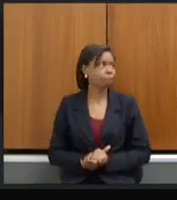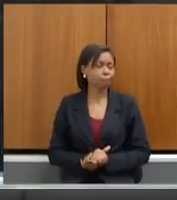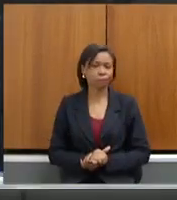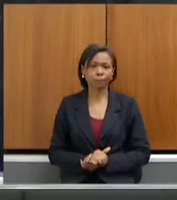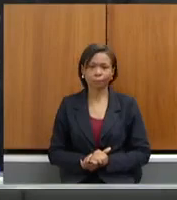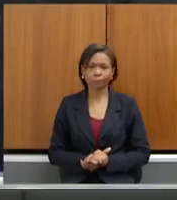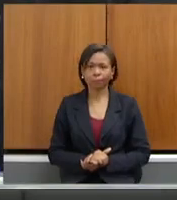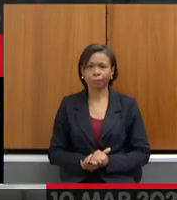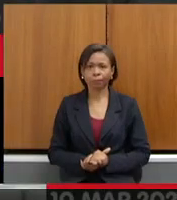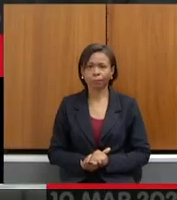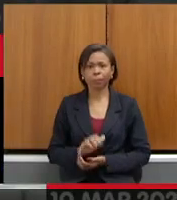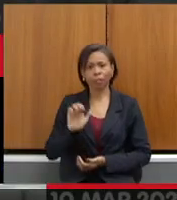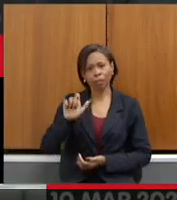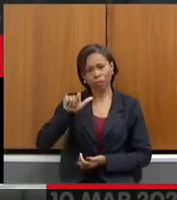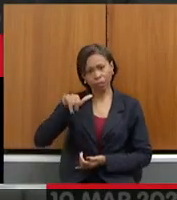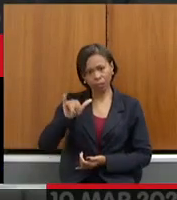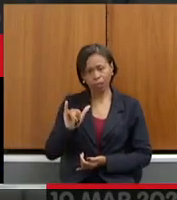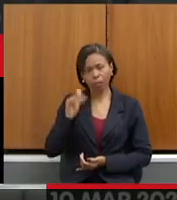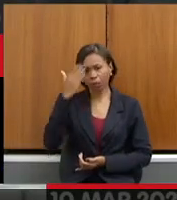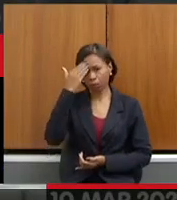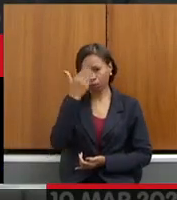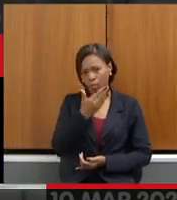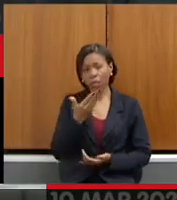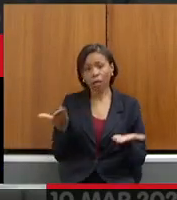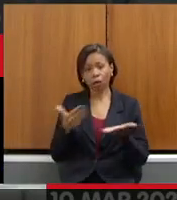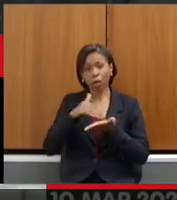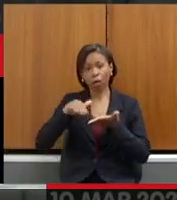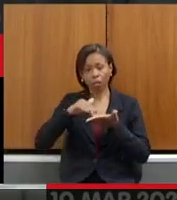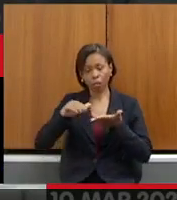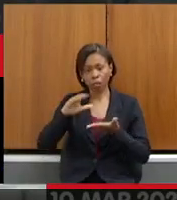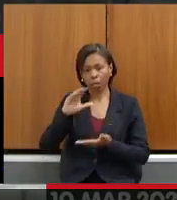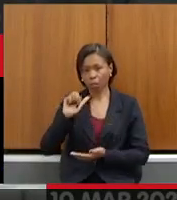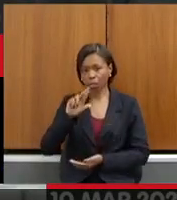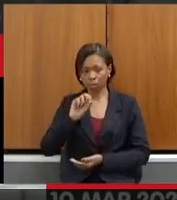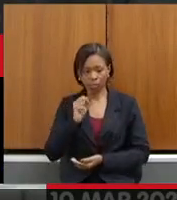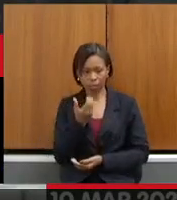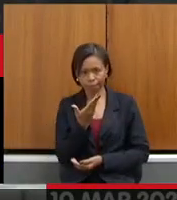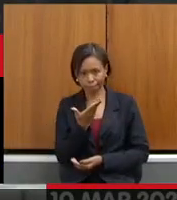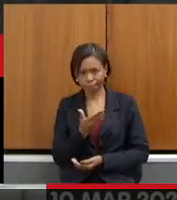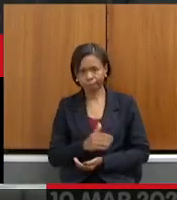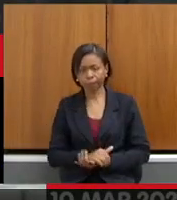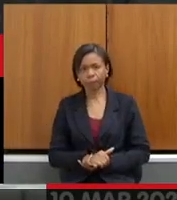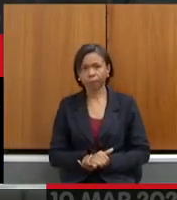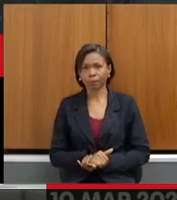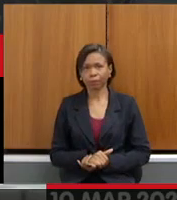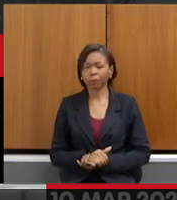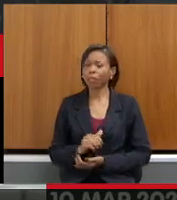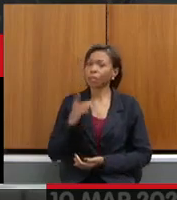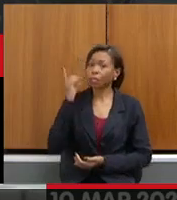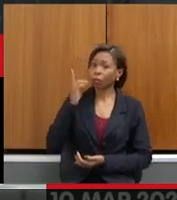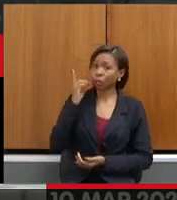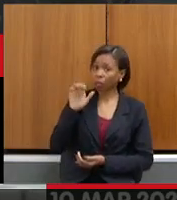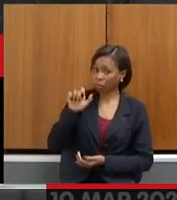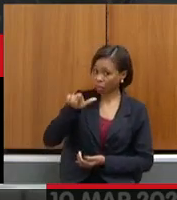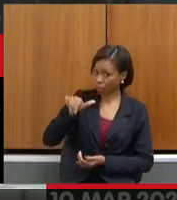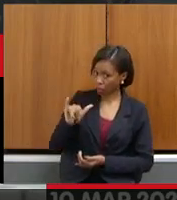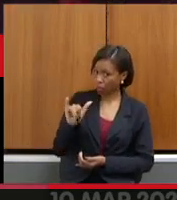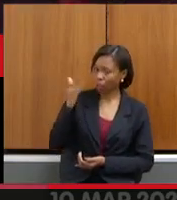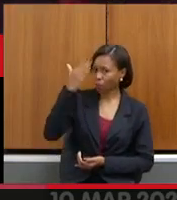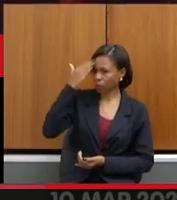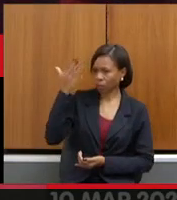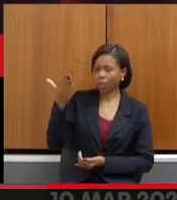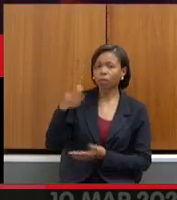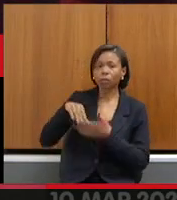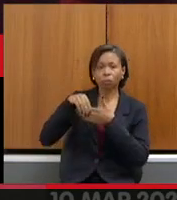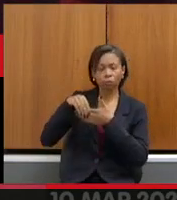obrigado de padre tá aqui com a palavra o secretário Carlos Eduardo Amaral Pereira da Silva obrigado Deputado hely Tarquínio e gostaria de